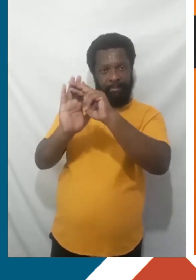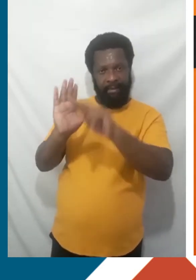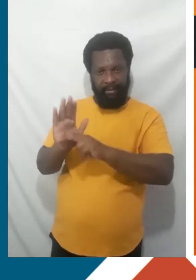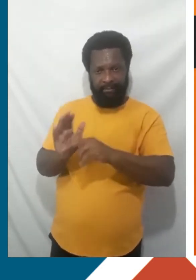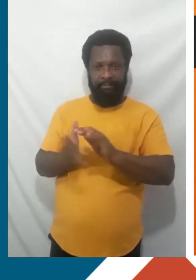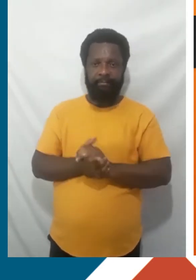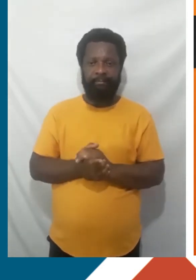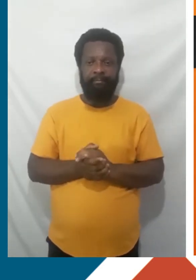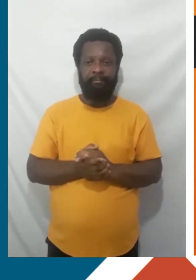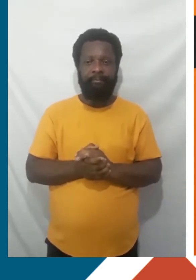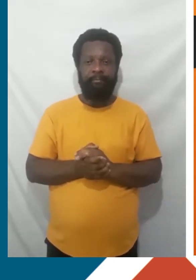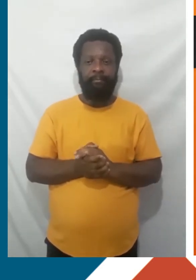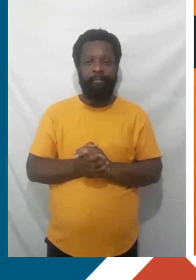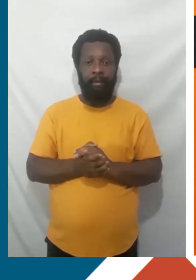restrições.